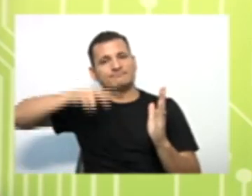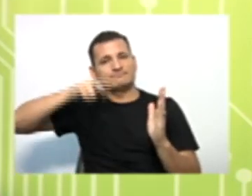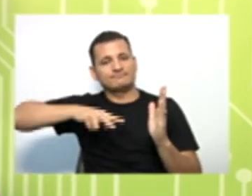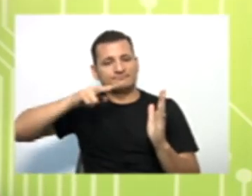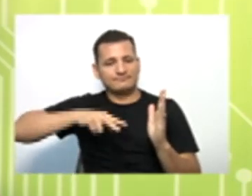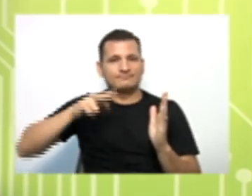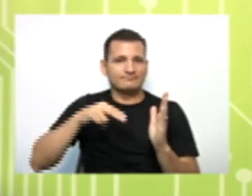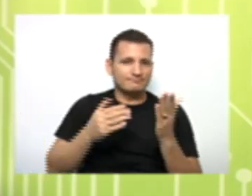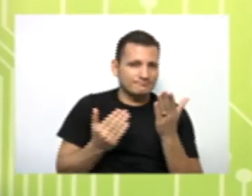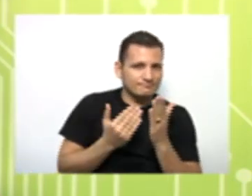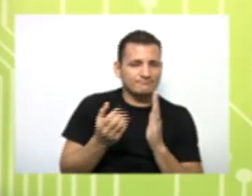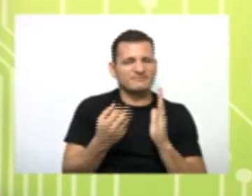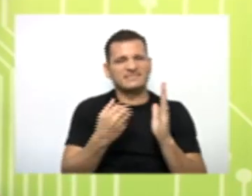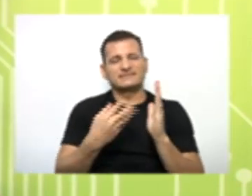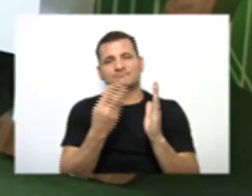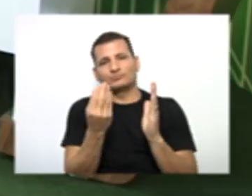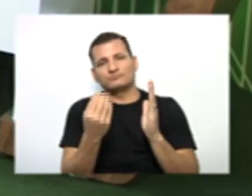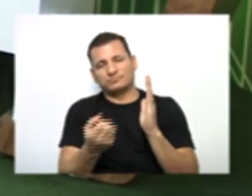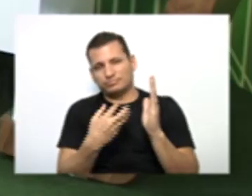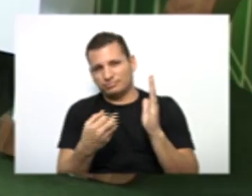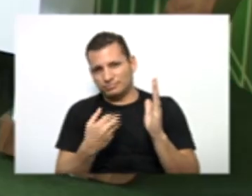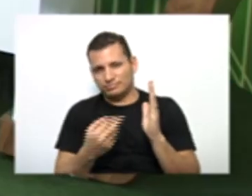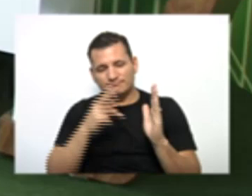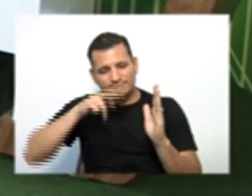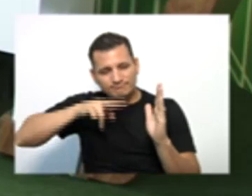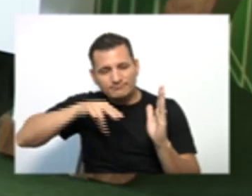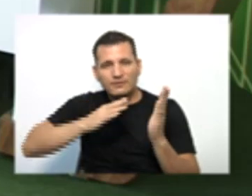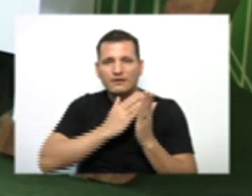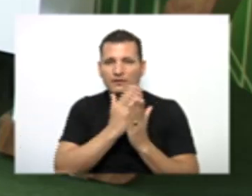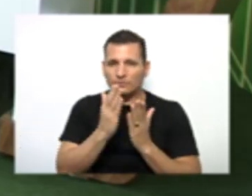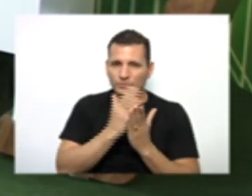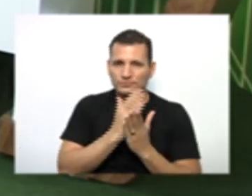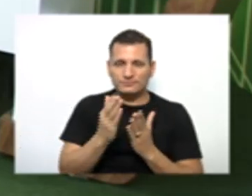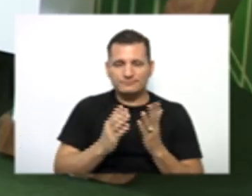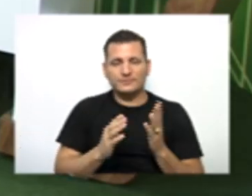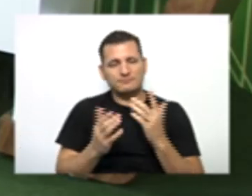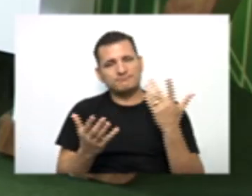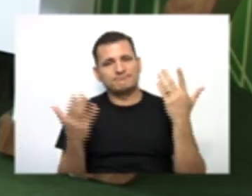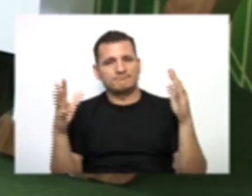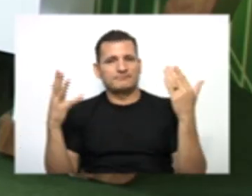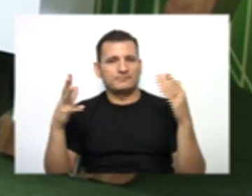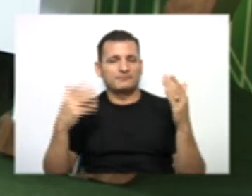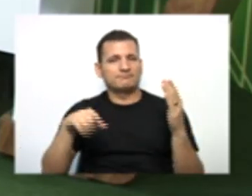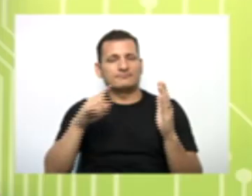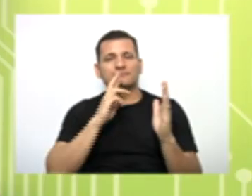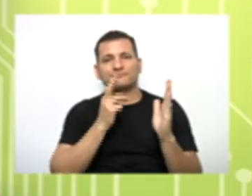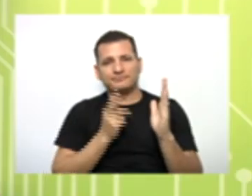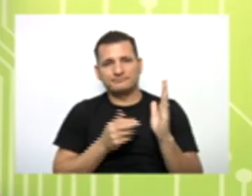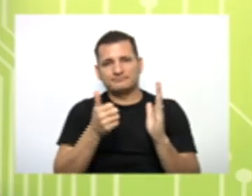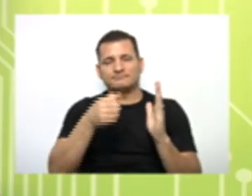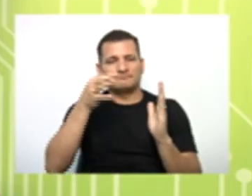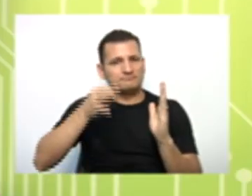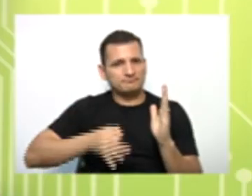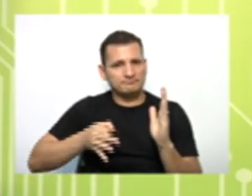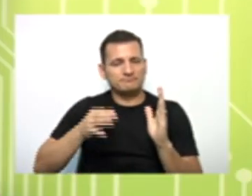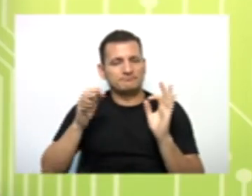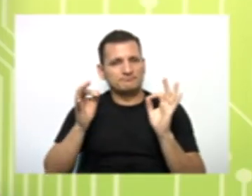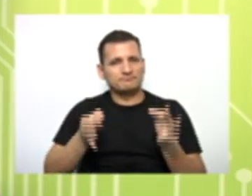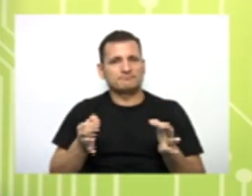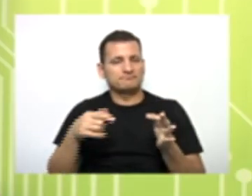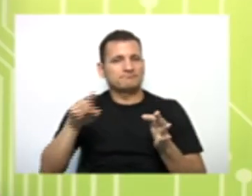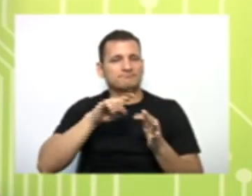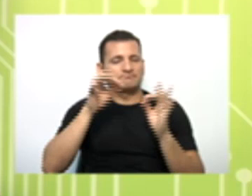dá, né? O que vai chegando, né? Bastante. Aí a gente fica meio agoniado, mas parabéns, as respostas estão corretas, certo? Tá todo